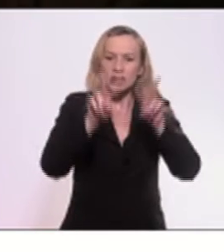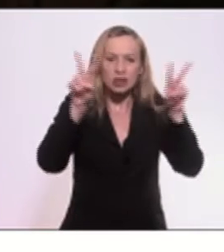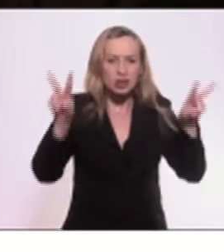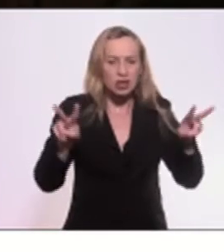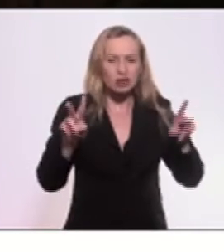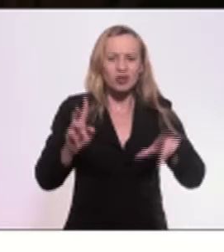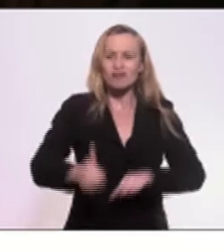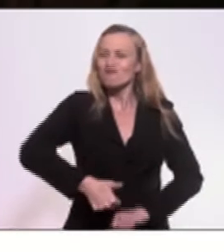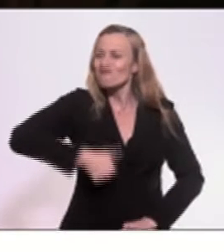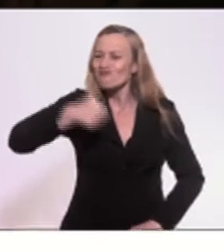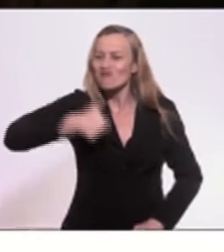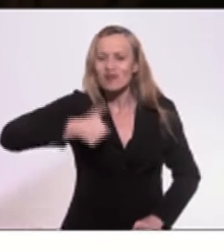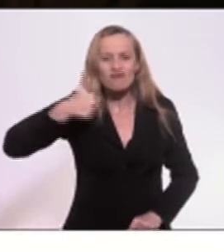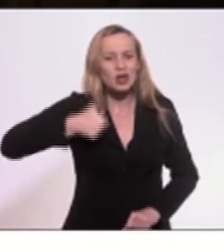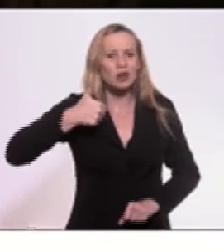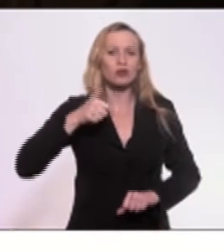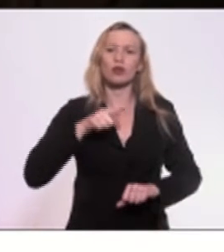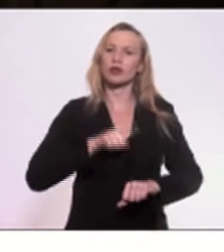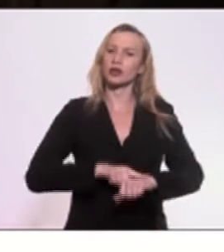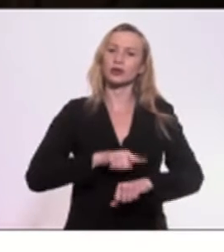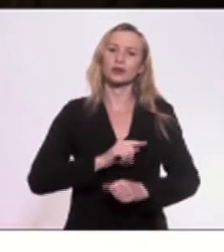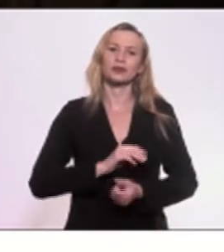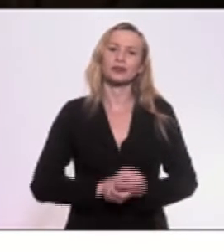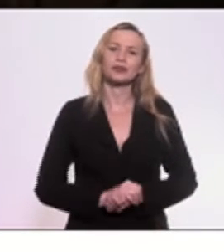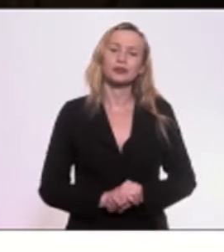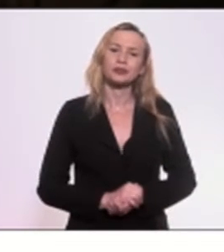em primeiro lugar,